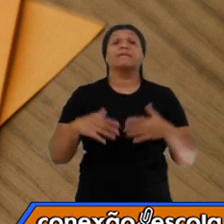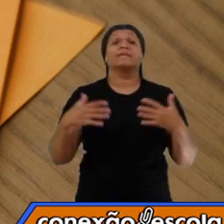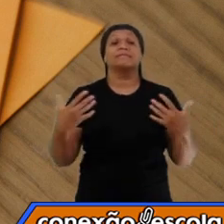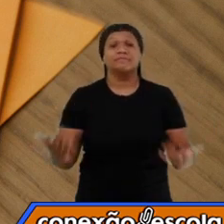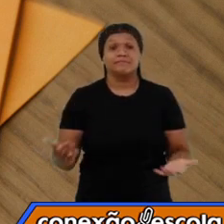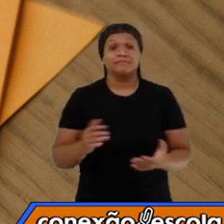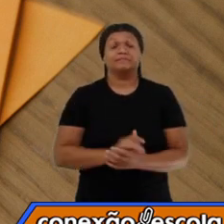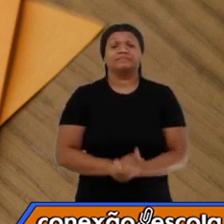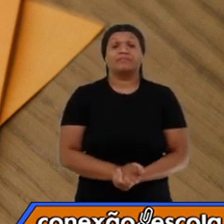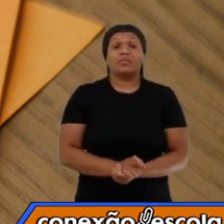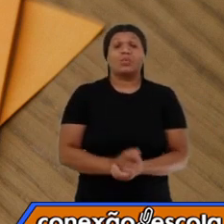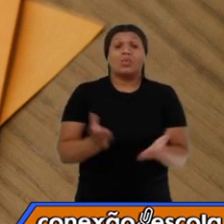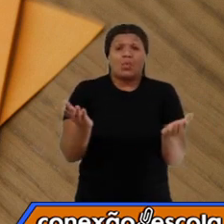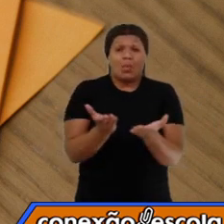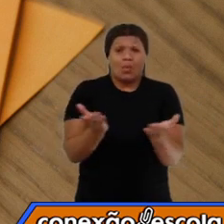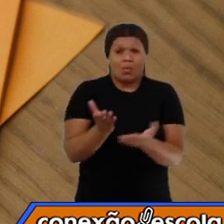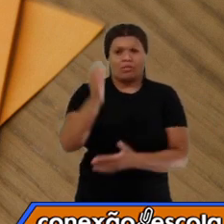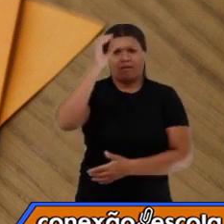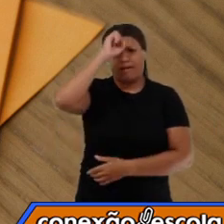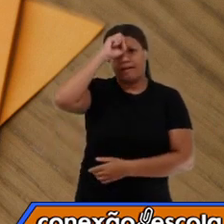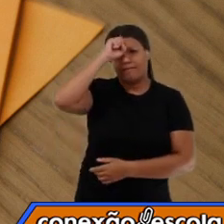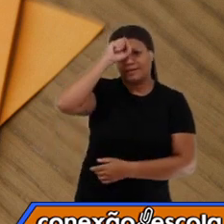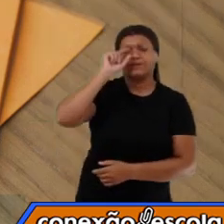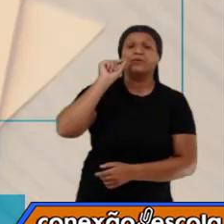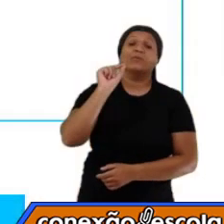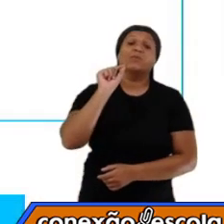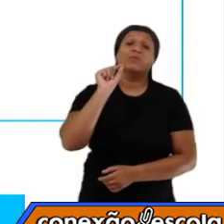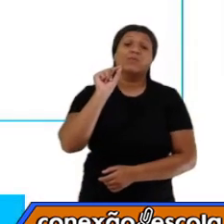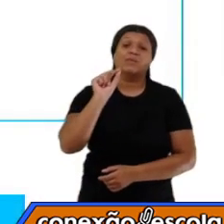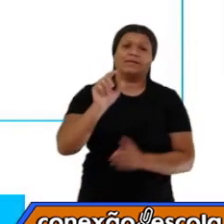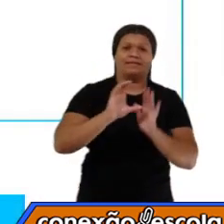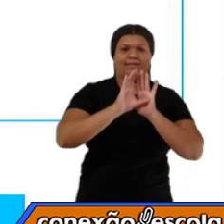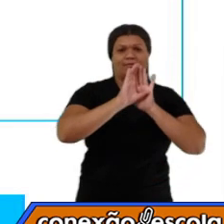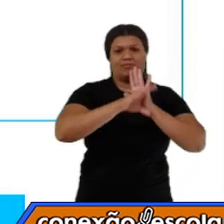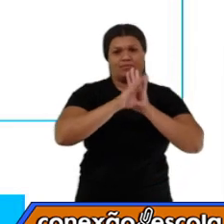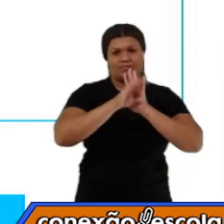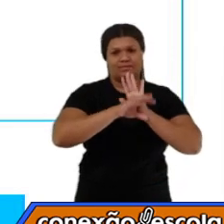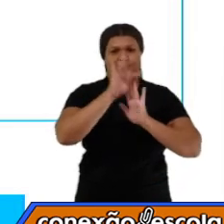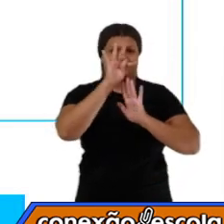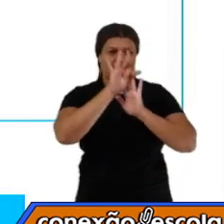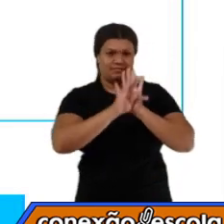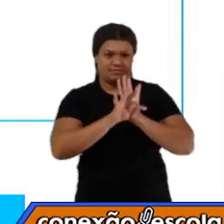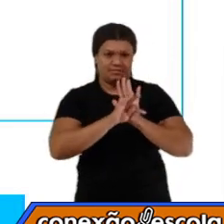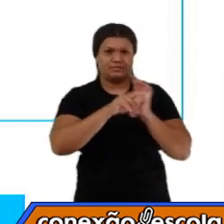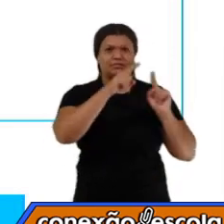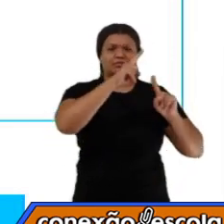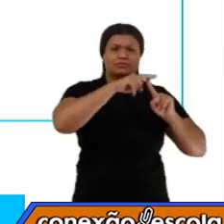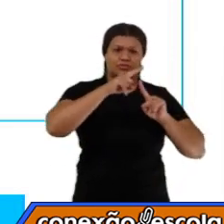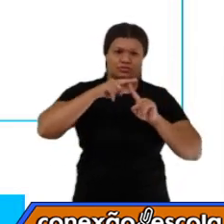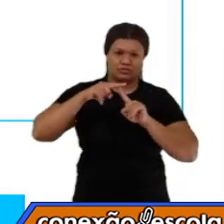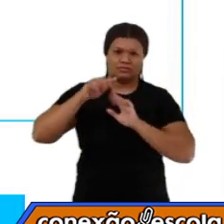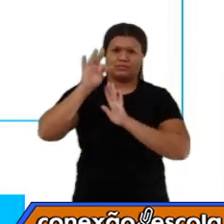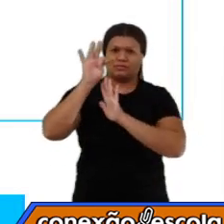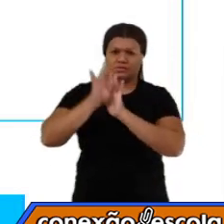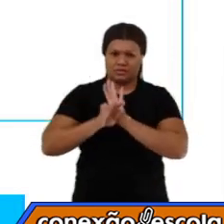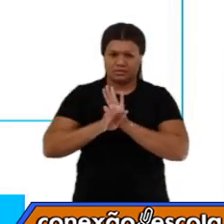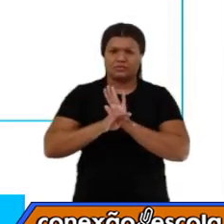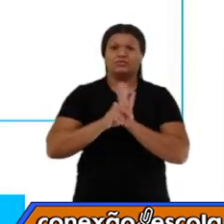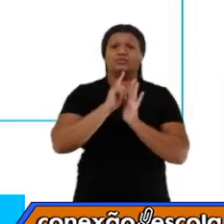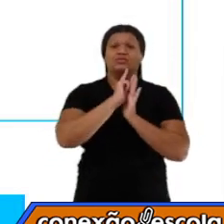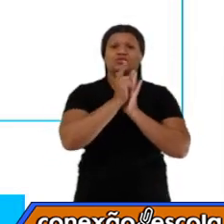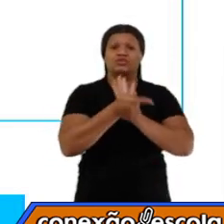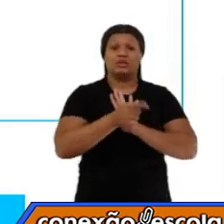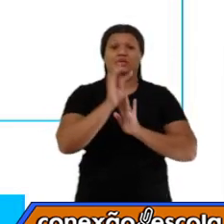Pessoal, olha só, hoje a gente aprendeu conceito de texto, o que é tipo textual, o que é